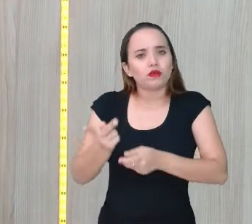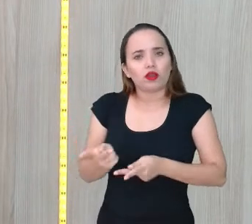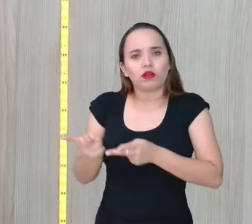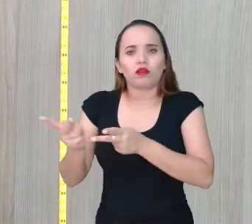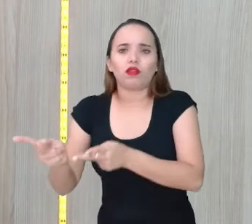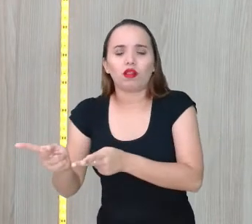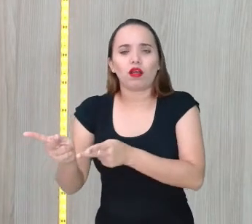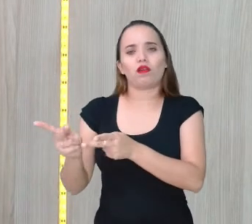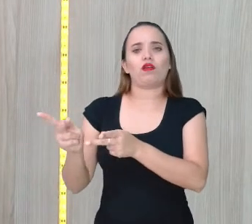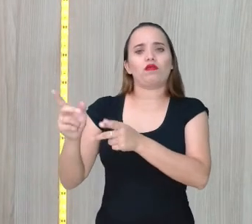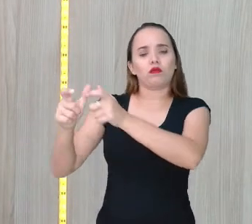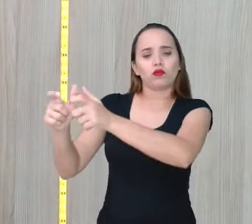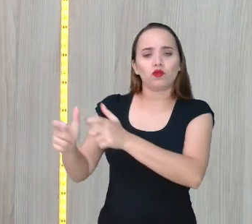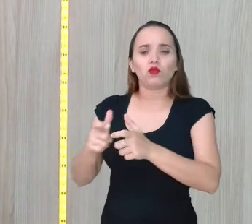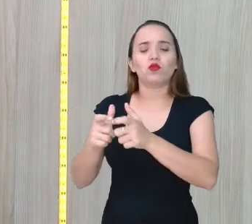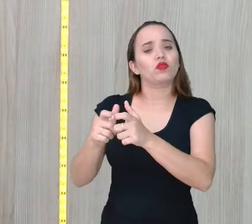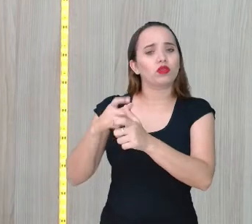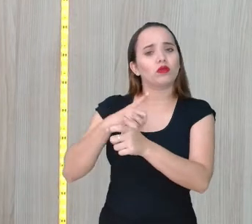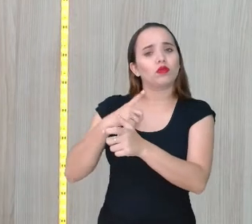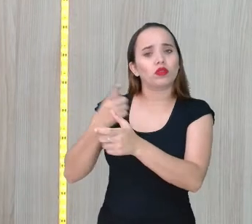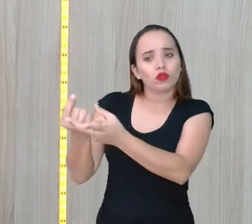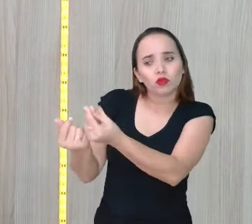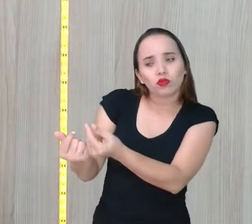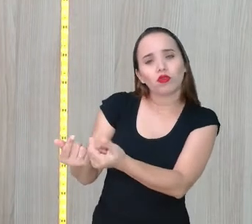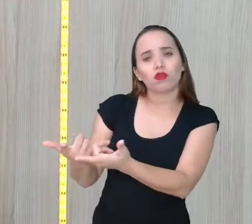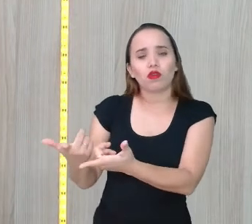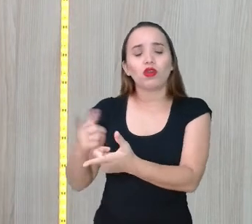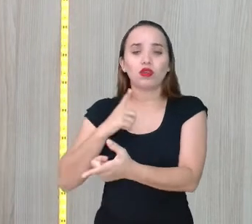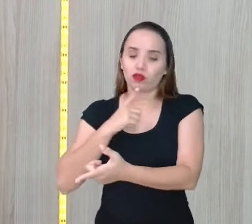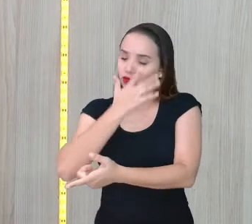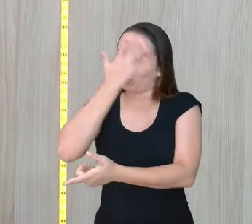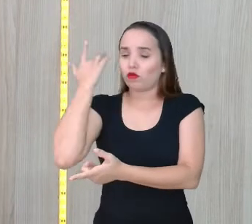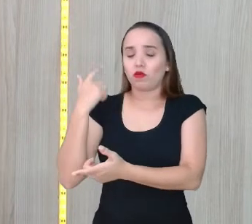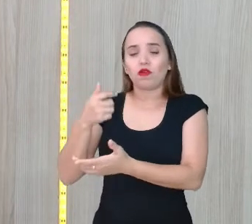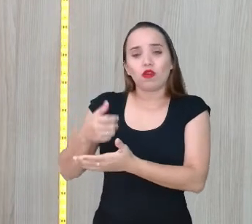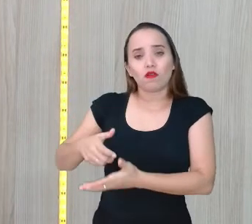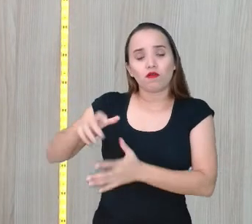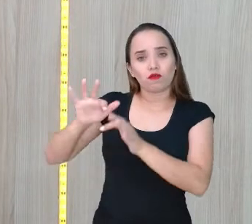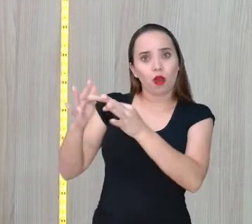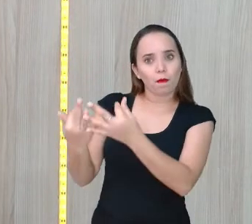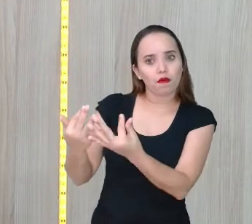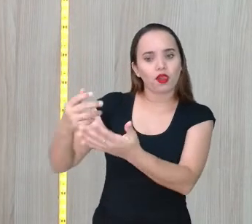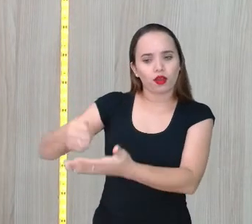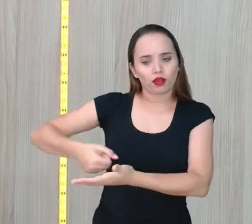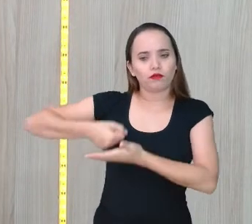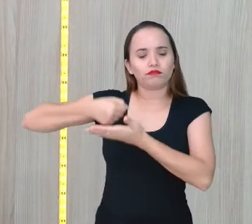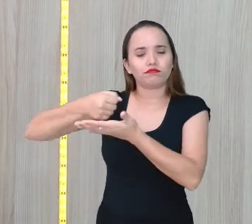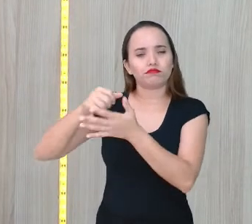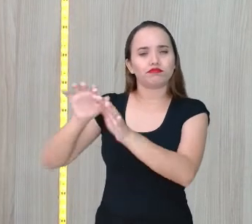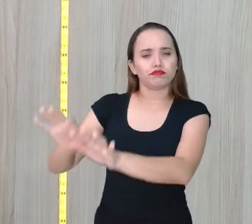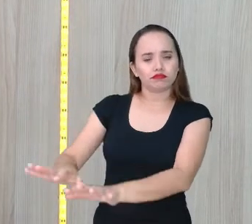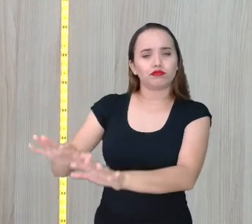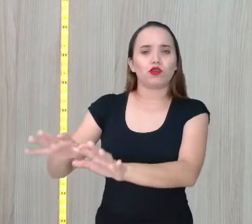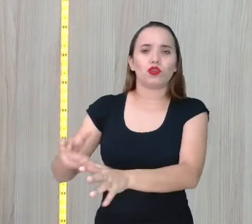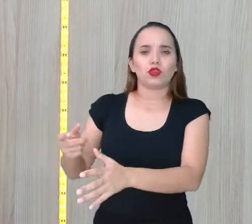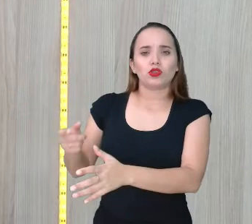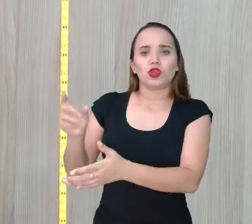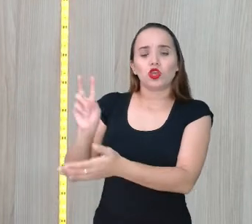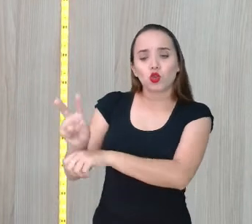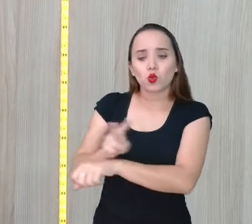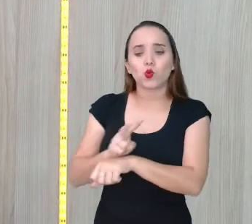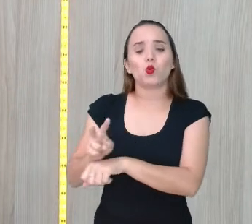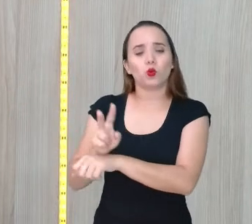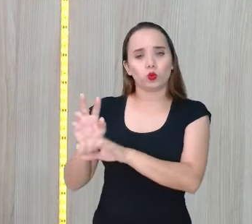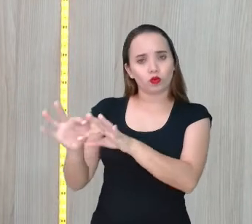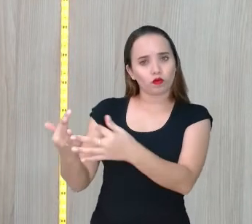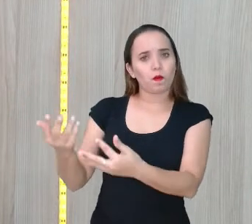cooperativas de reciclagem, para ganhar um dinheirinho bom. Tem gente que se sustenta, né, com isso. E é importante que a gente também faça parte